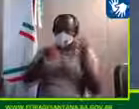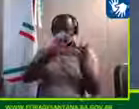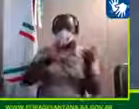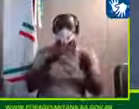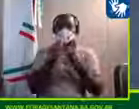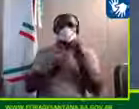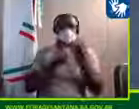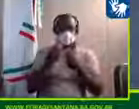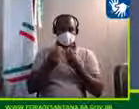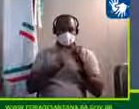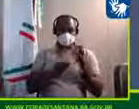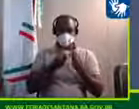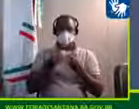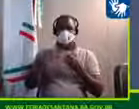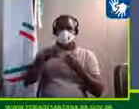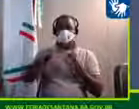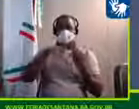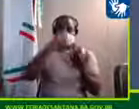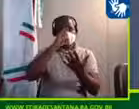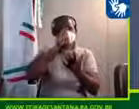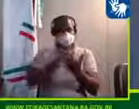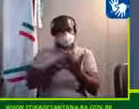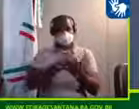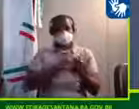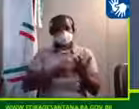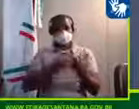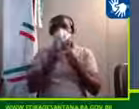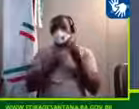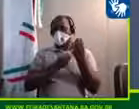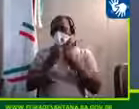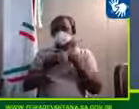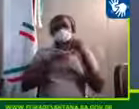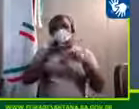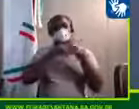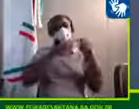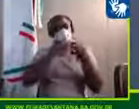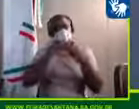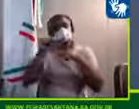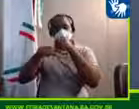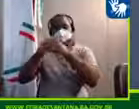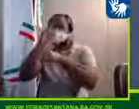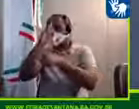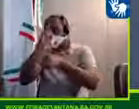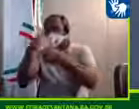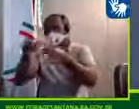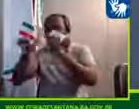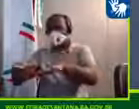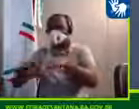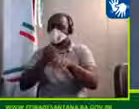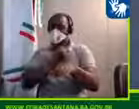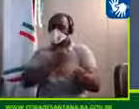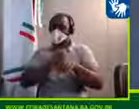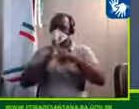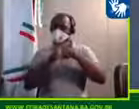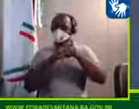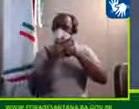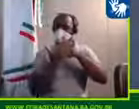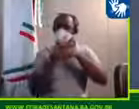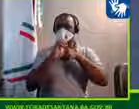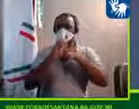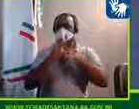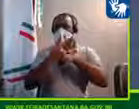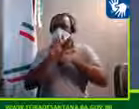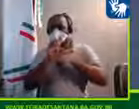como temos agora, as condições adequadas de internação. O número de casos de Covid-19 que vão ter em Feira de